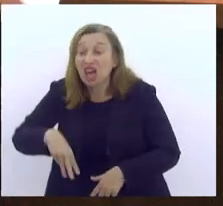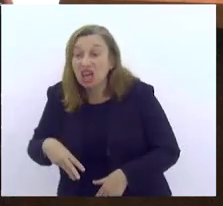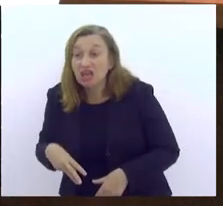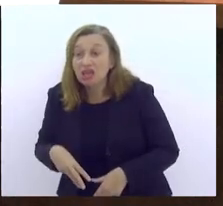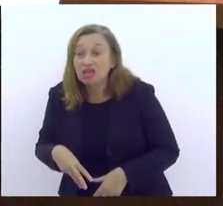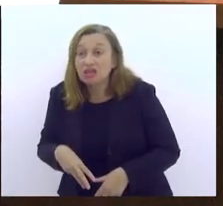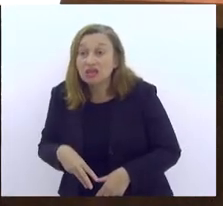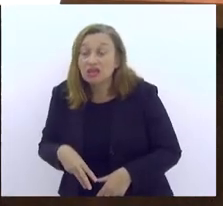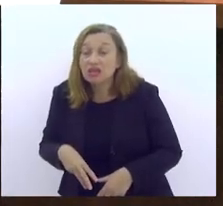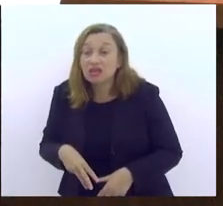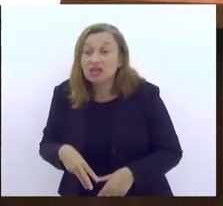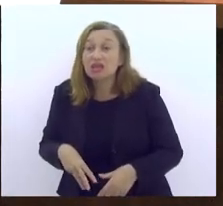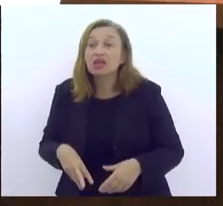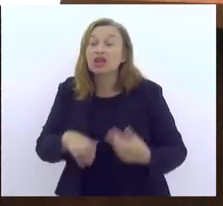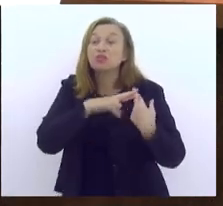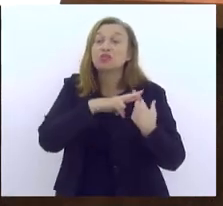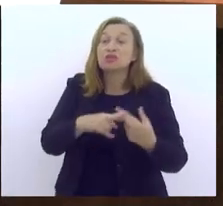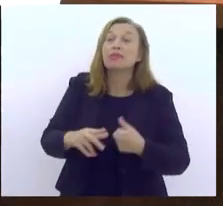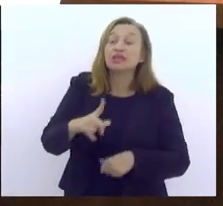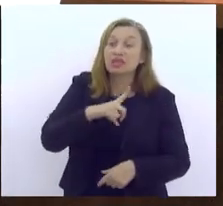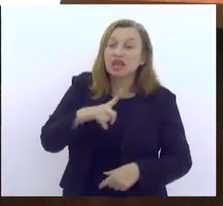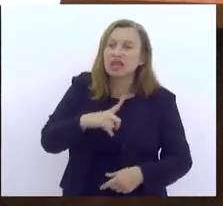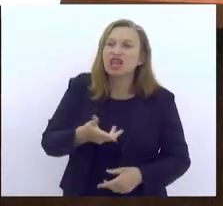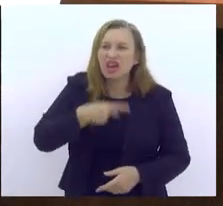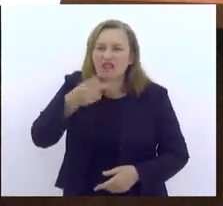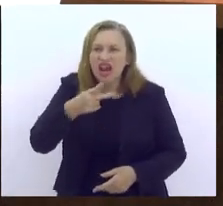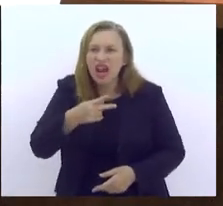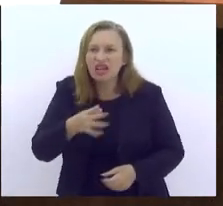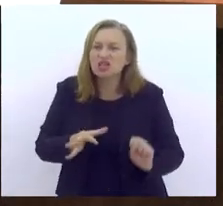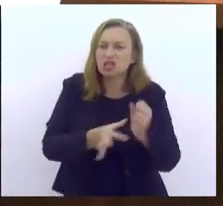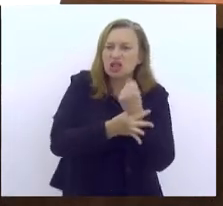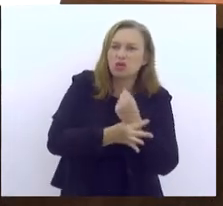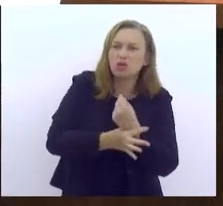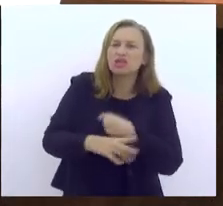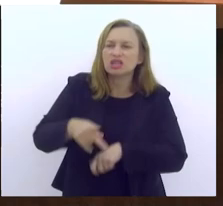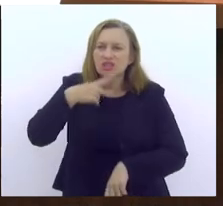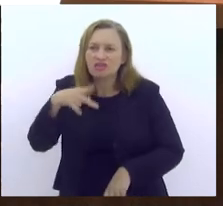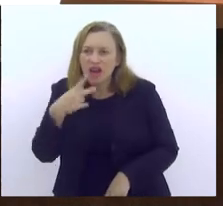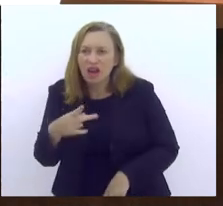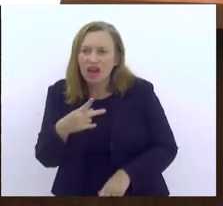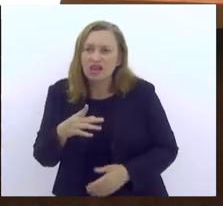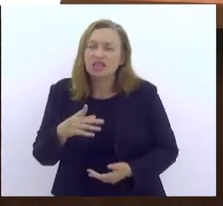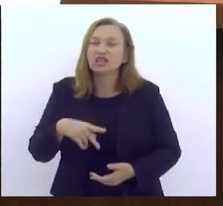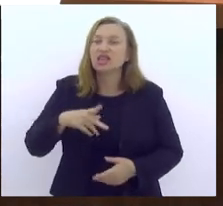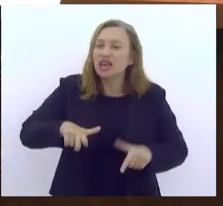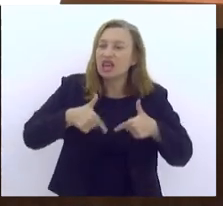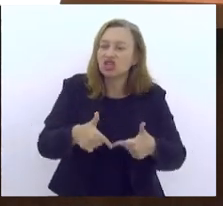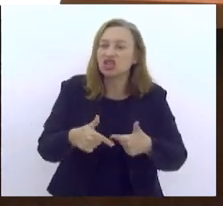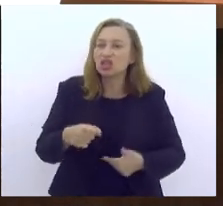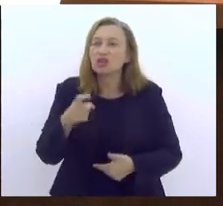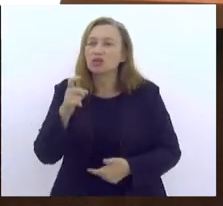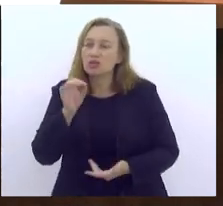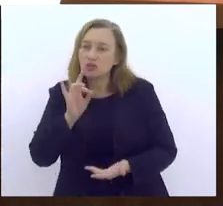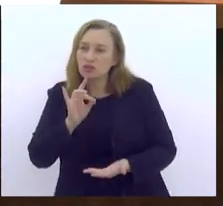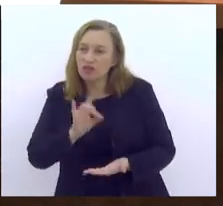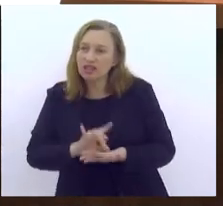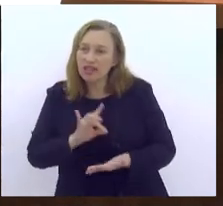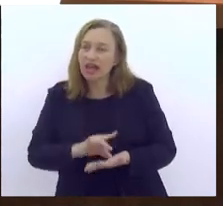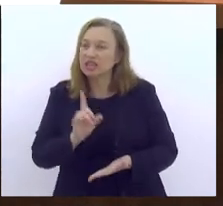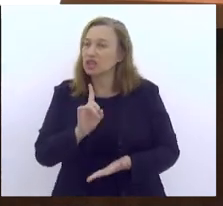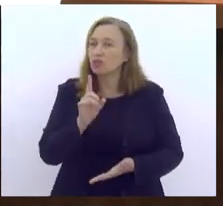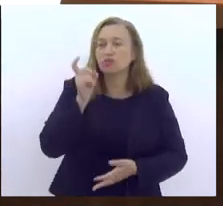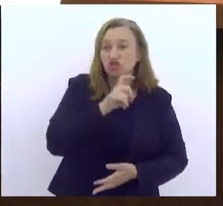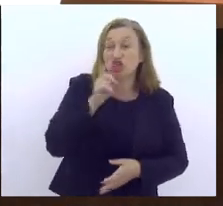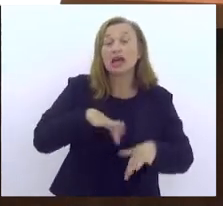governador. Se quiser falar de segurança de verdade, tem que agir sem mentira e com verdade. E aí, senhor